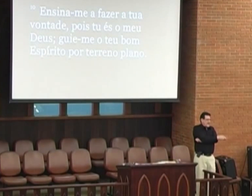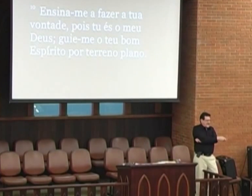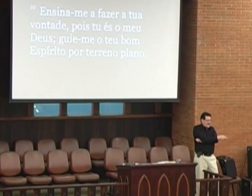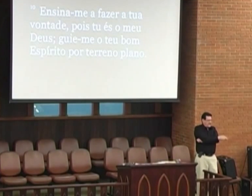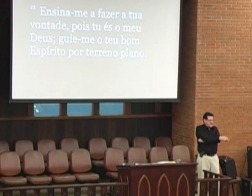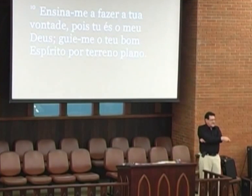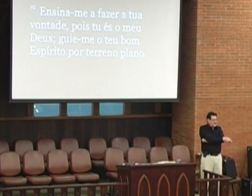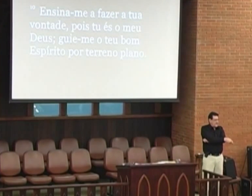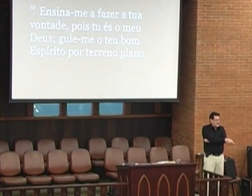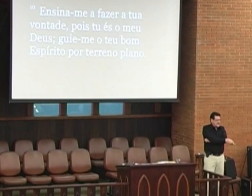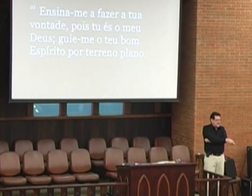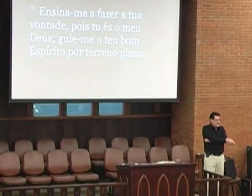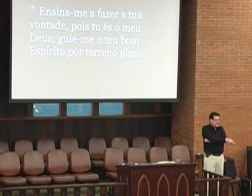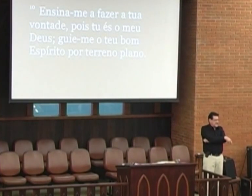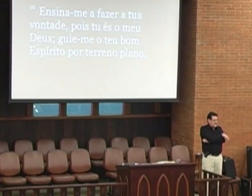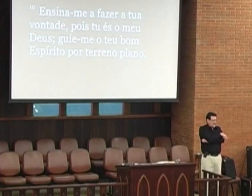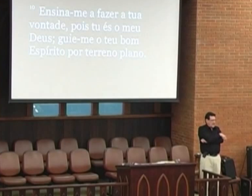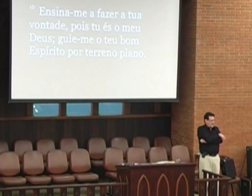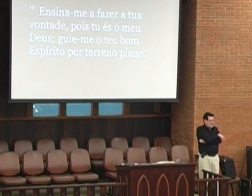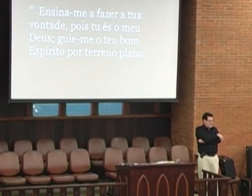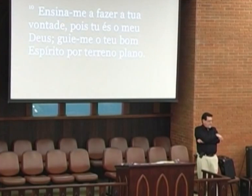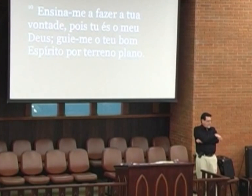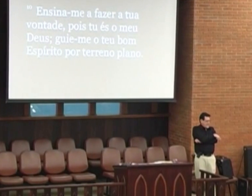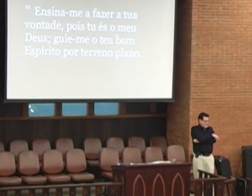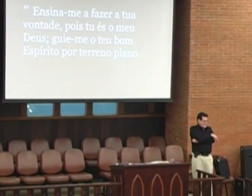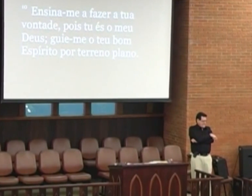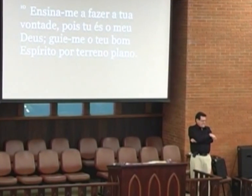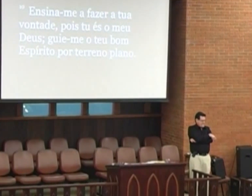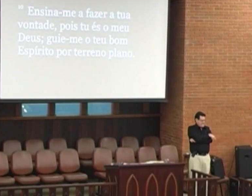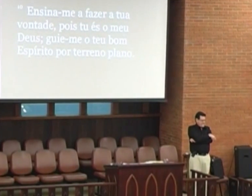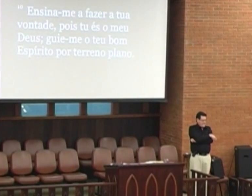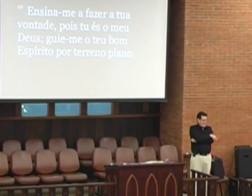Sabe quando é que Davi escreveu esse salmo aí?